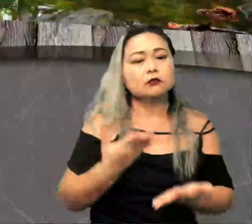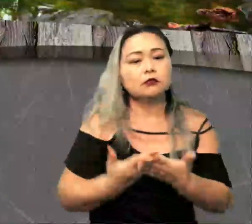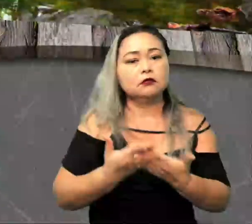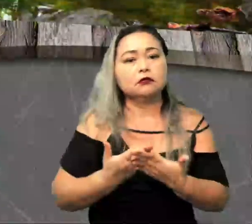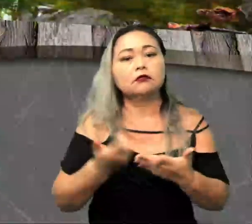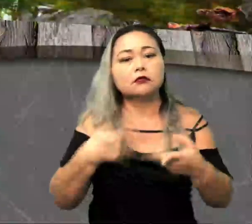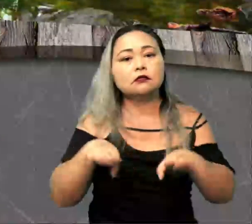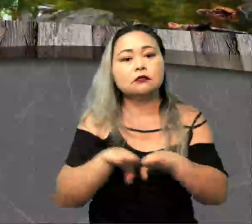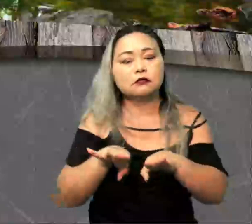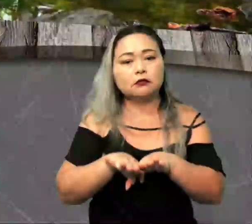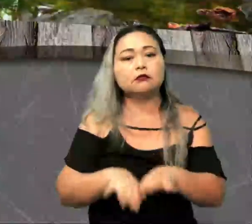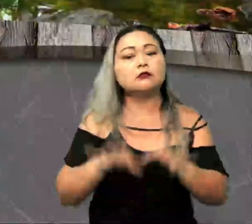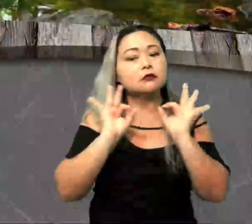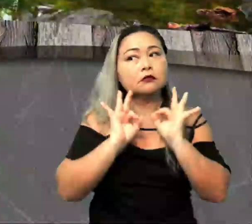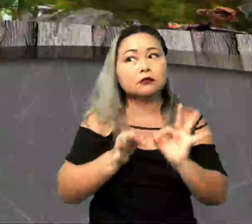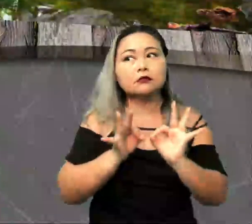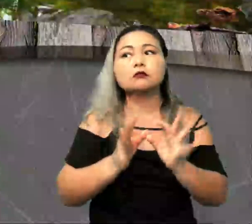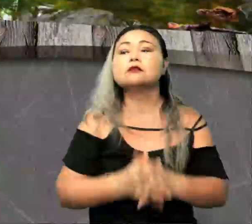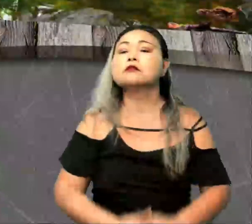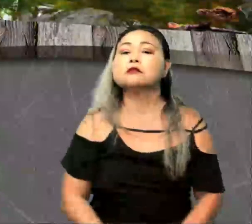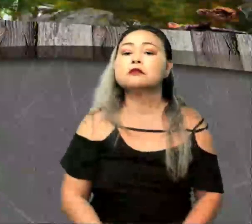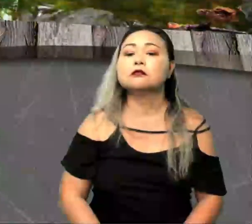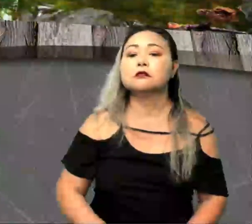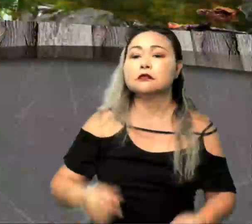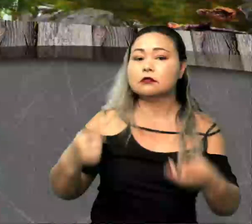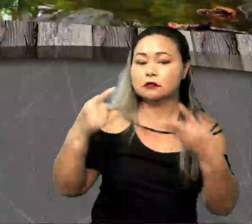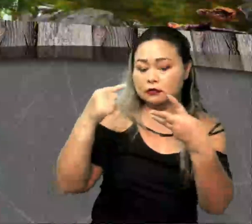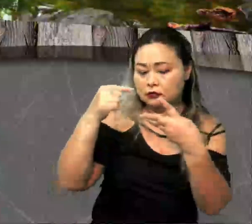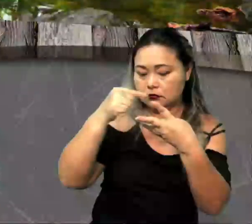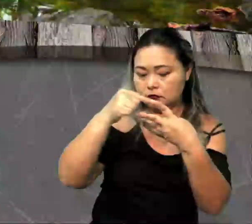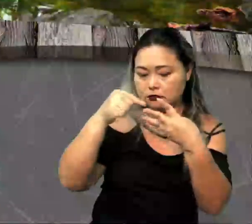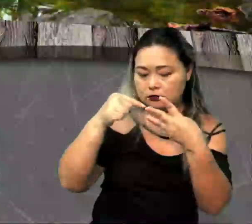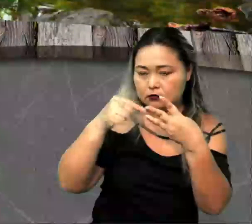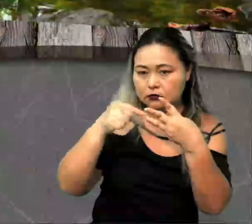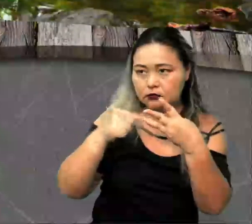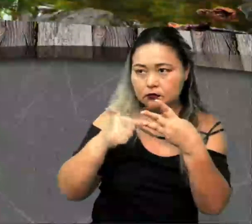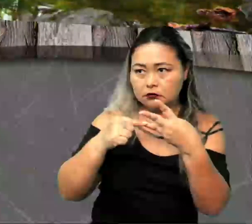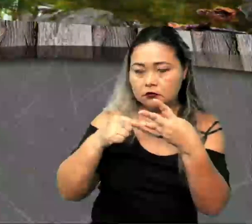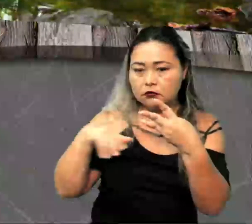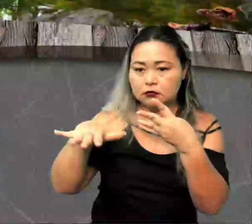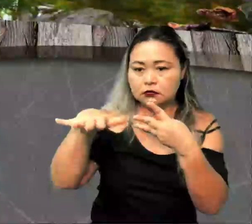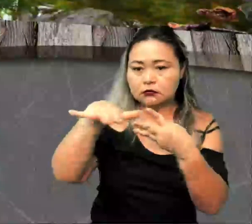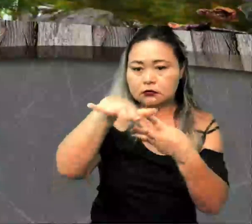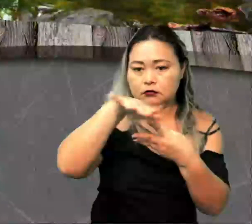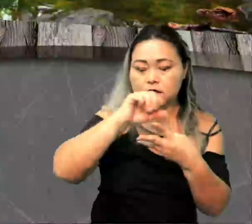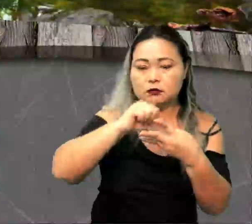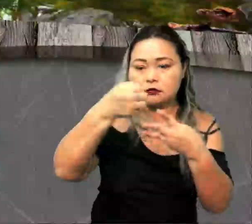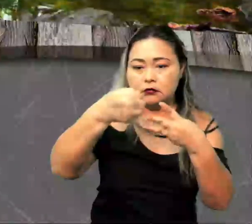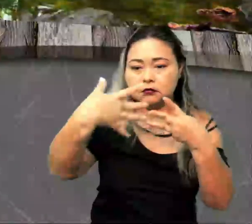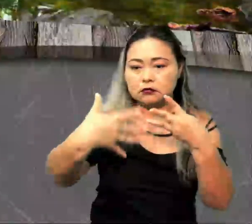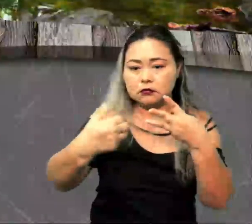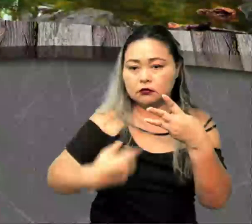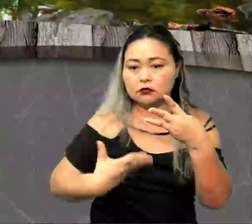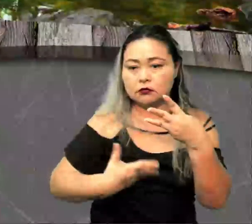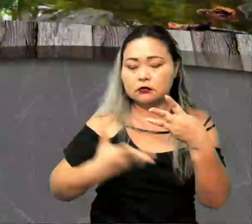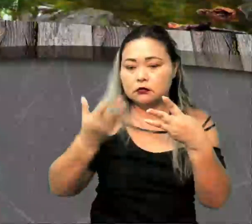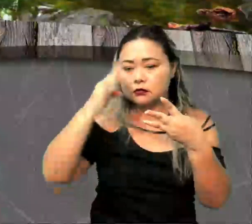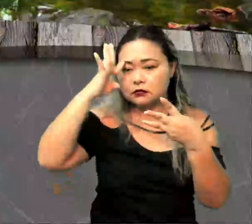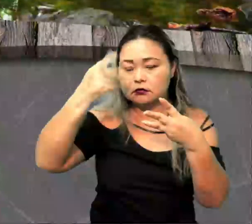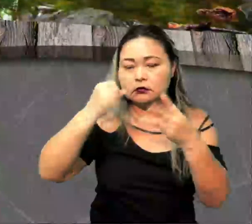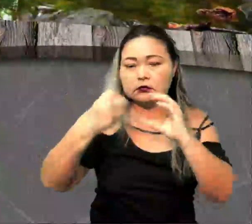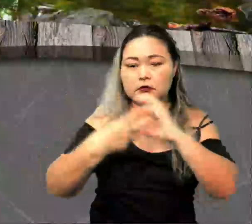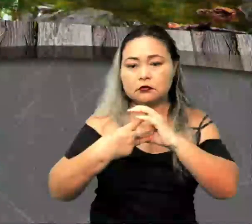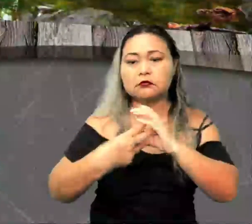aula também. Tá certo? Então, nós temos 3 situações aí que descrevem, então, essa